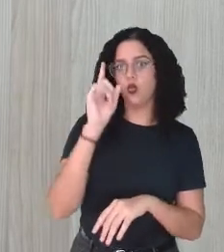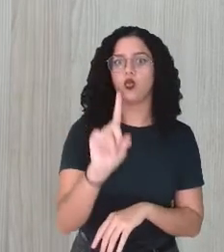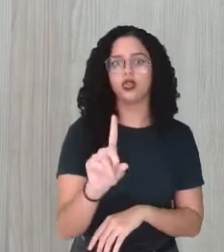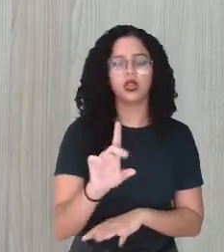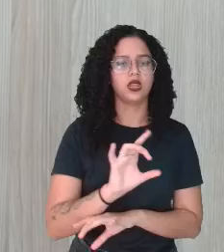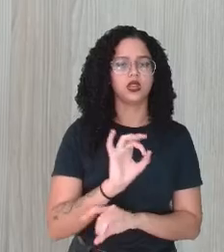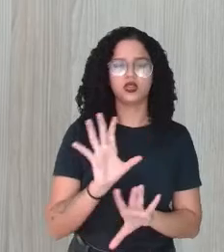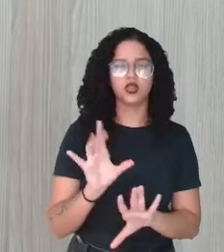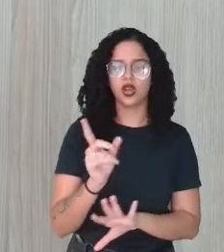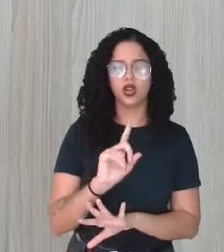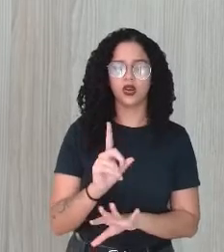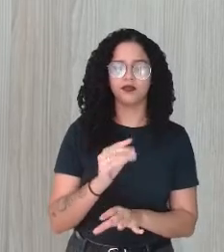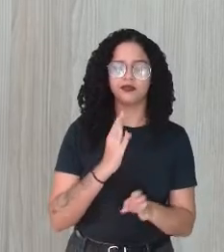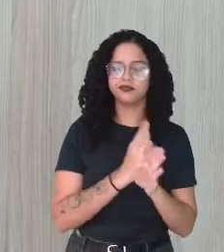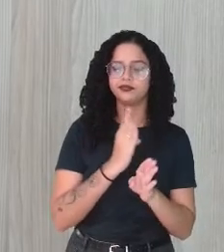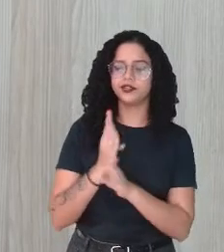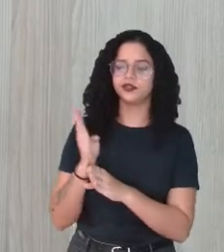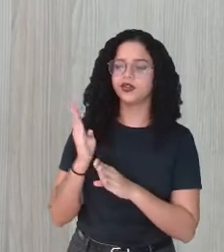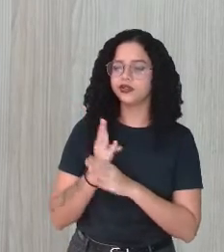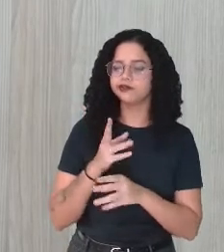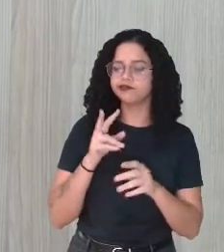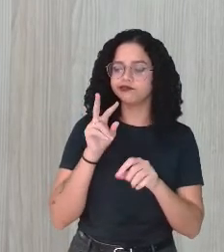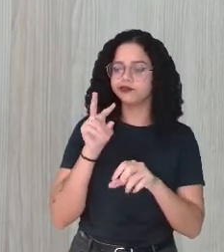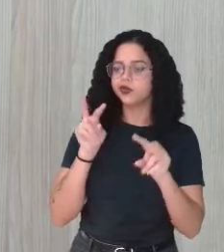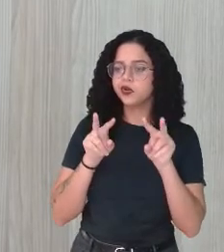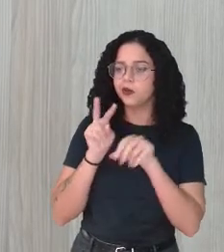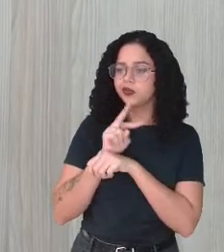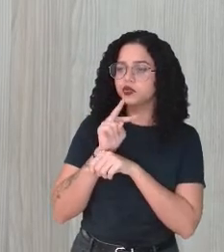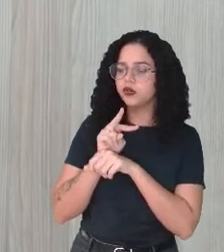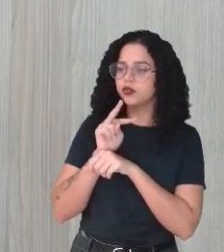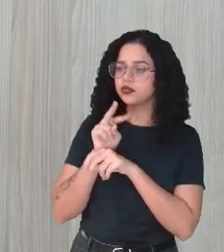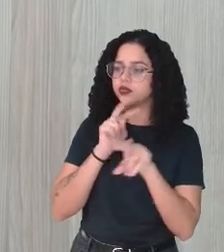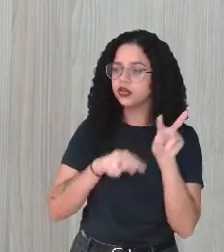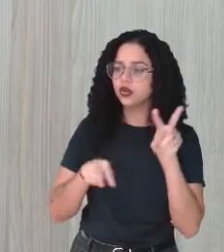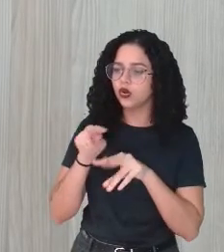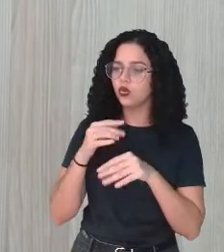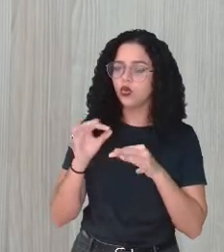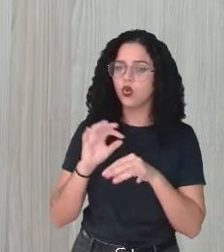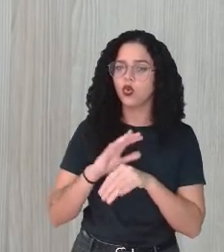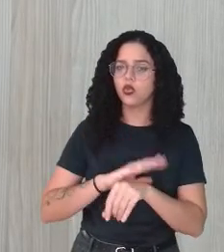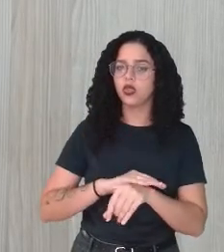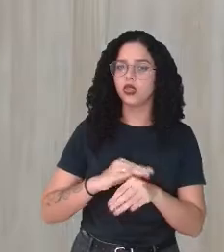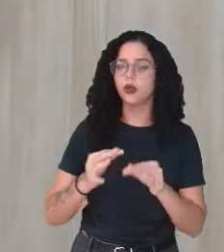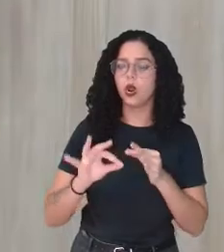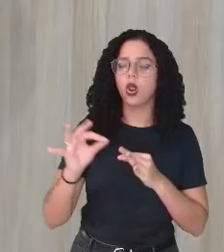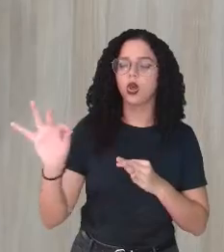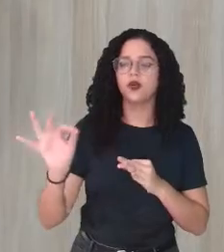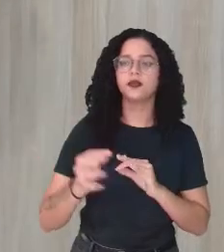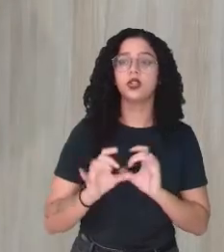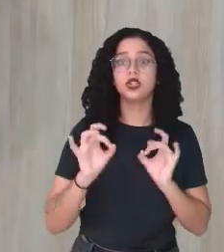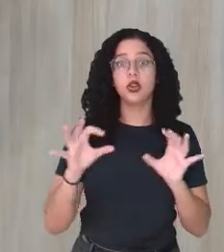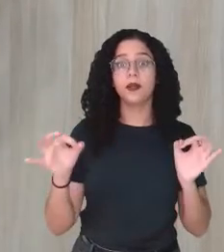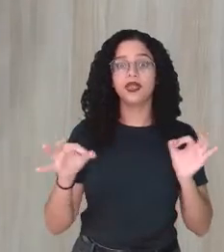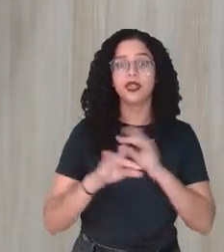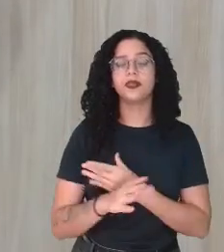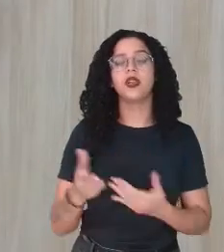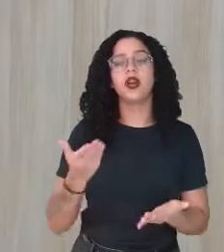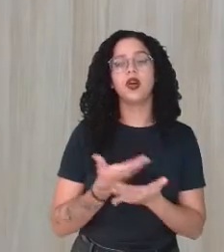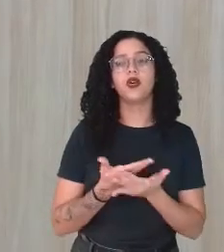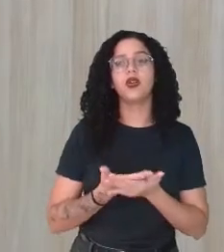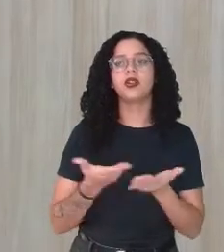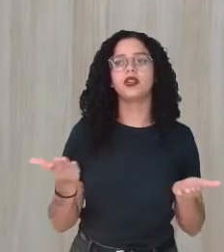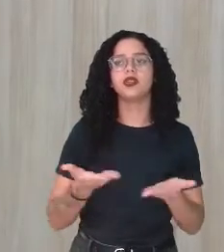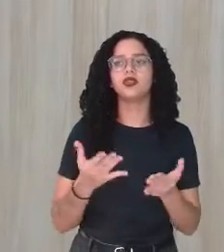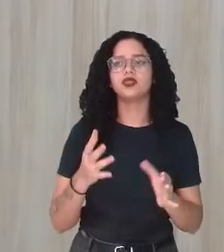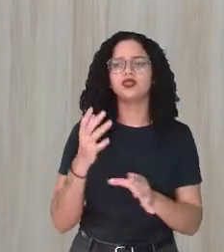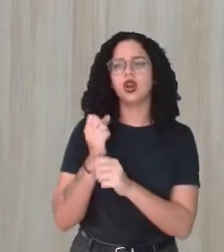não, de identificação, de observação ao longo, né, de algum tempo aí. Pois é, e só para terminar aqui nossa aula de hoje, ó,